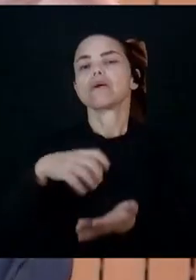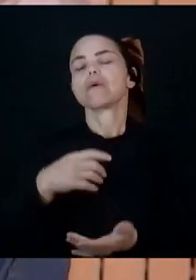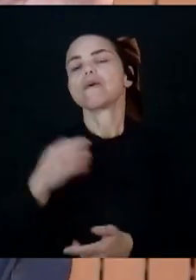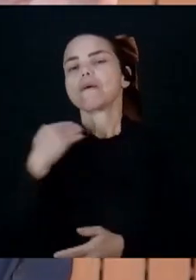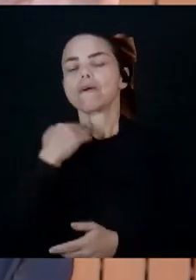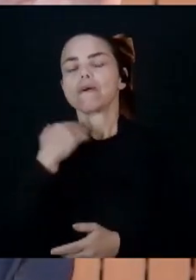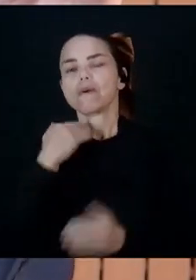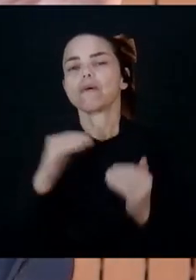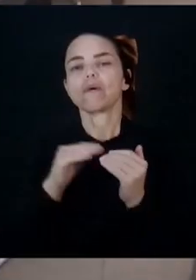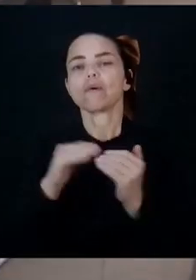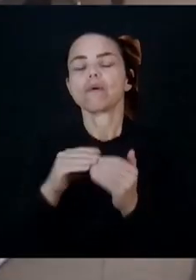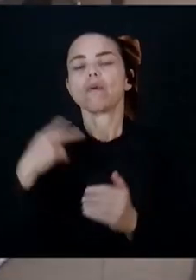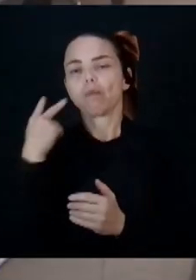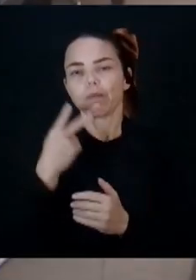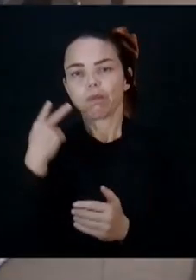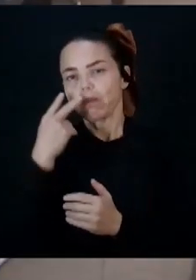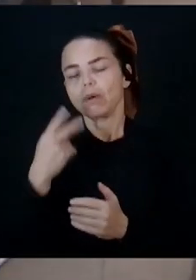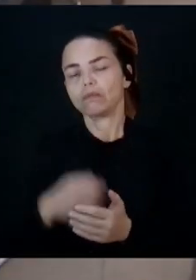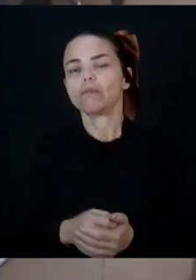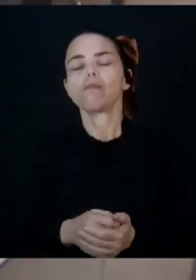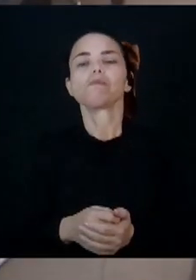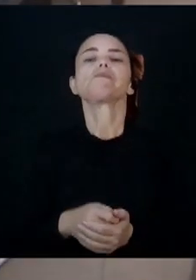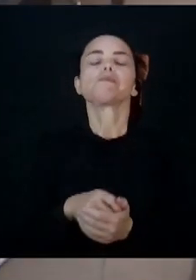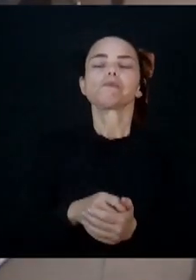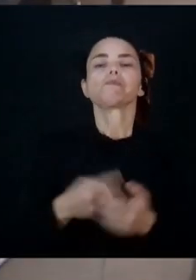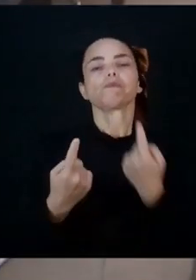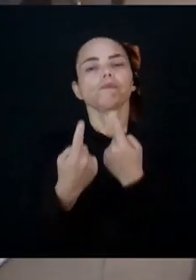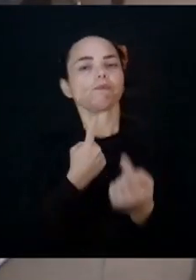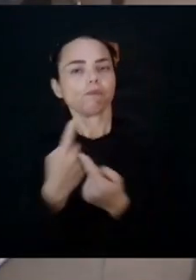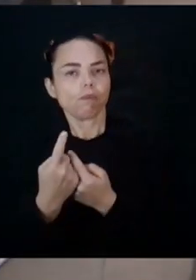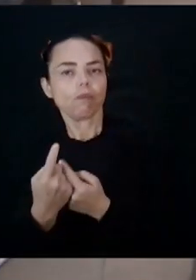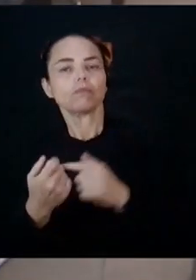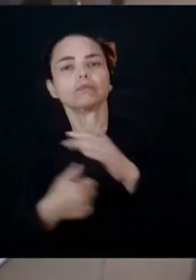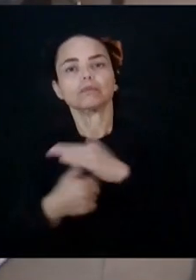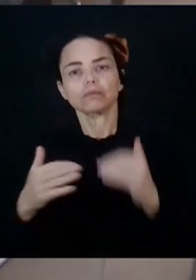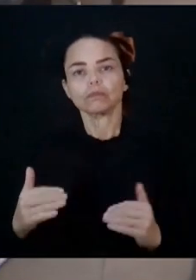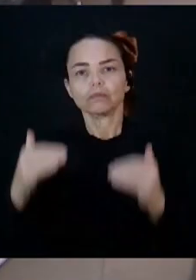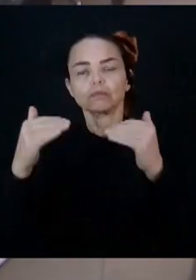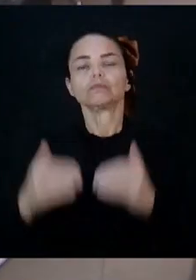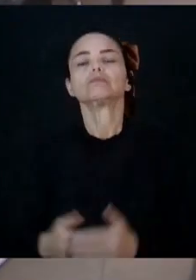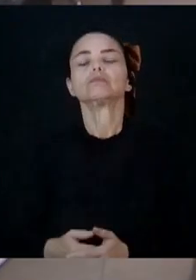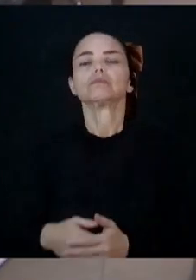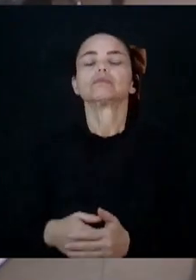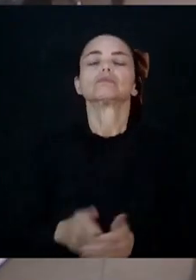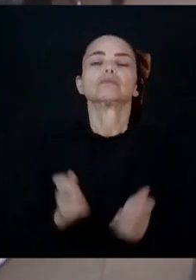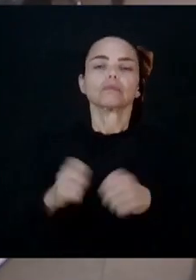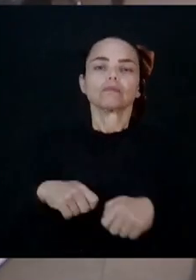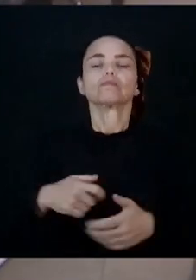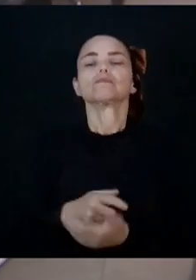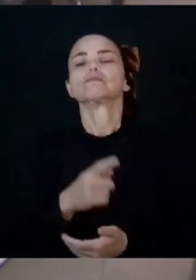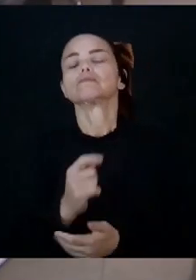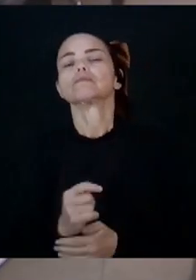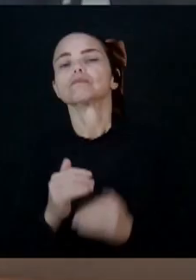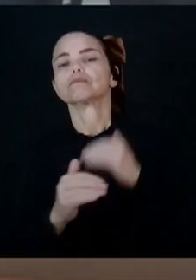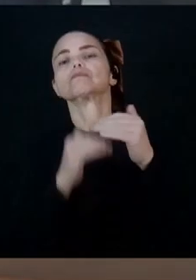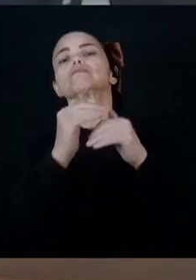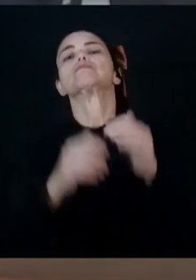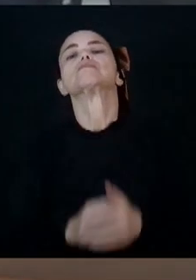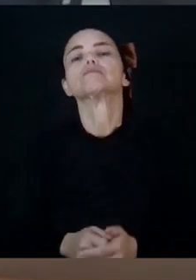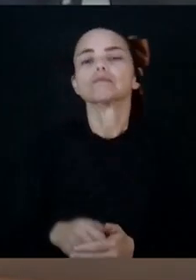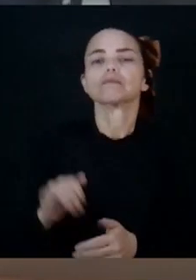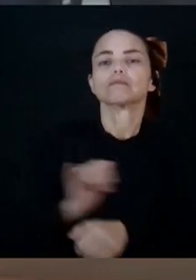a próxima etapa será dialogar com autoridades e órgãos competentes para construir alternativas